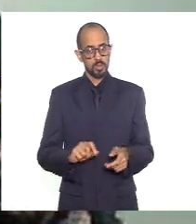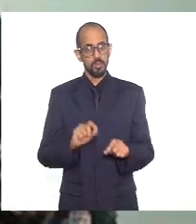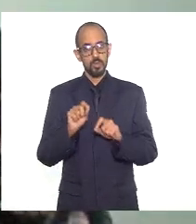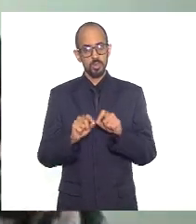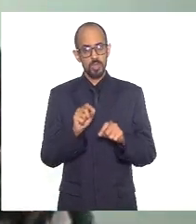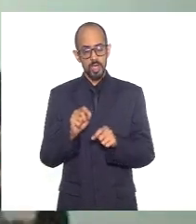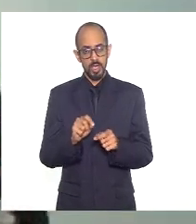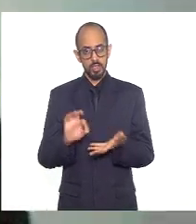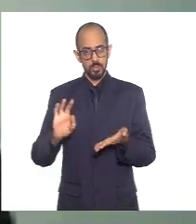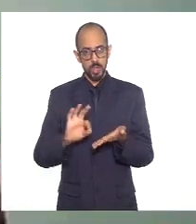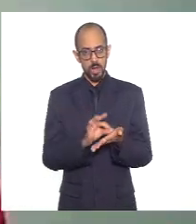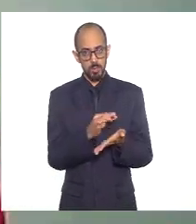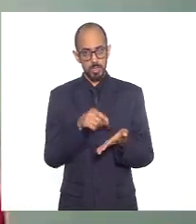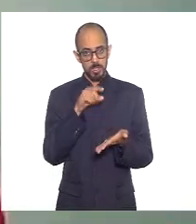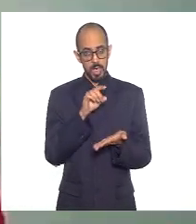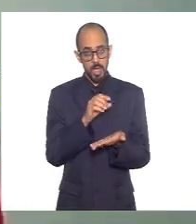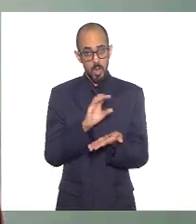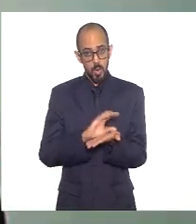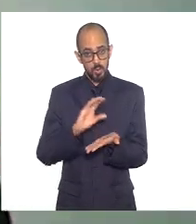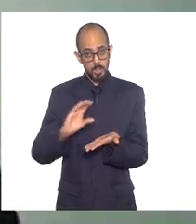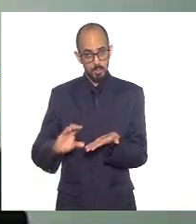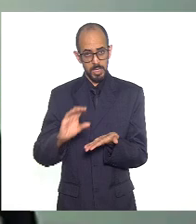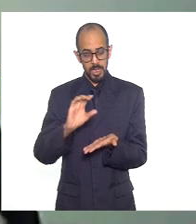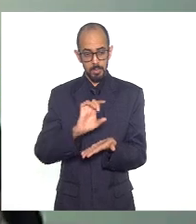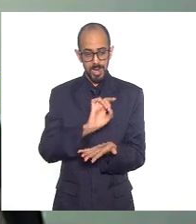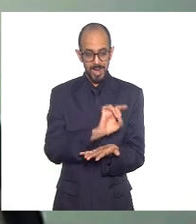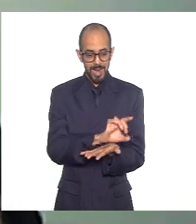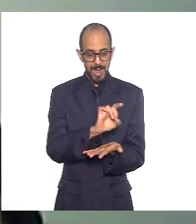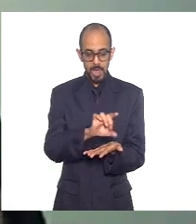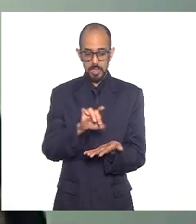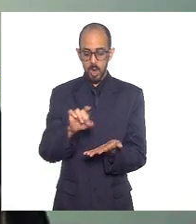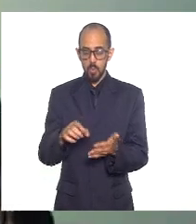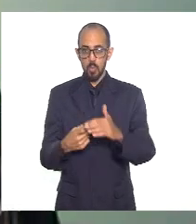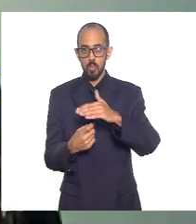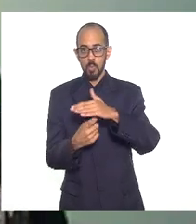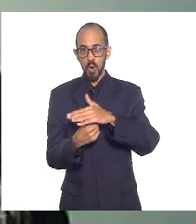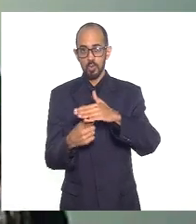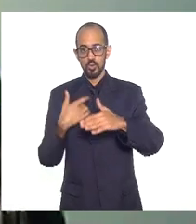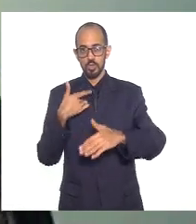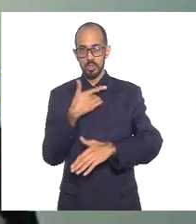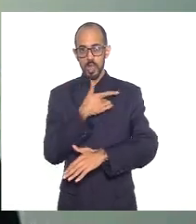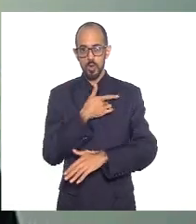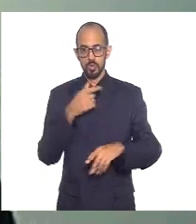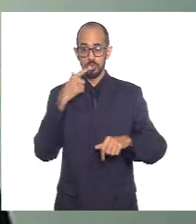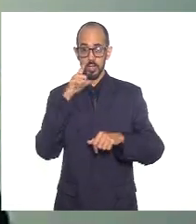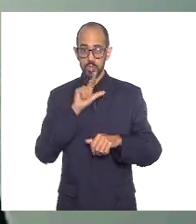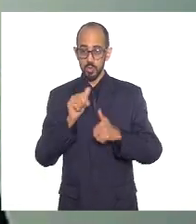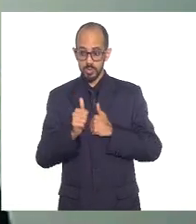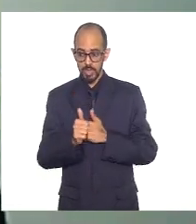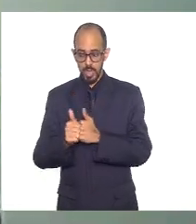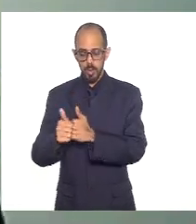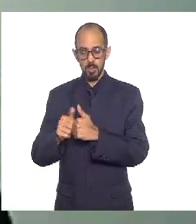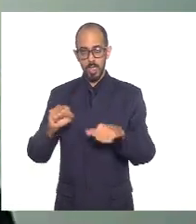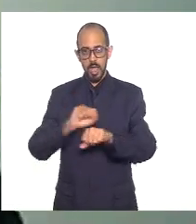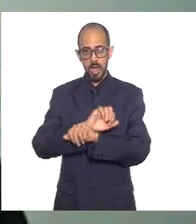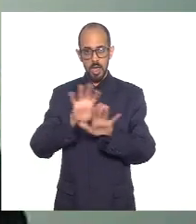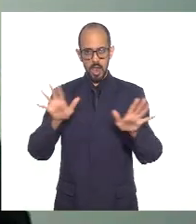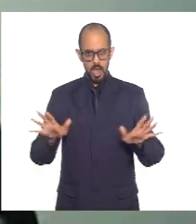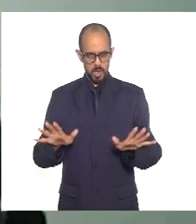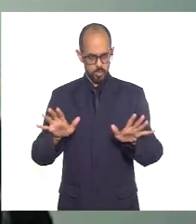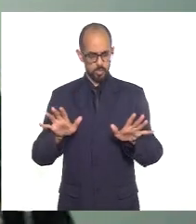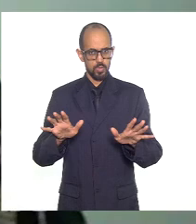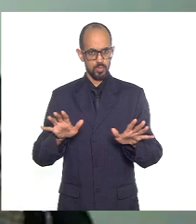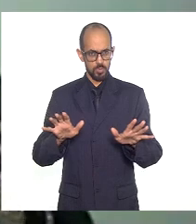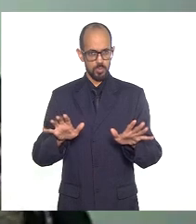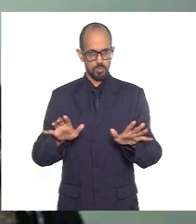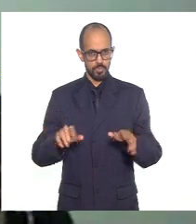orçamentária própria para cada unidade de saúde, porque poderíamos estar acompanhando isso de uma forma mais transparente e